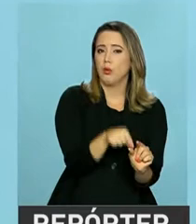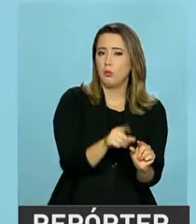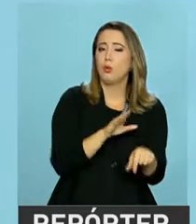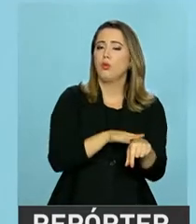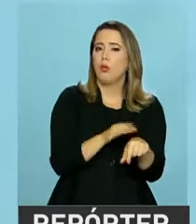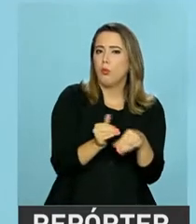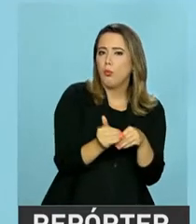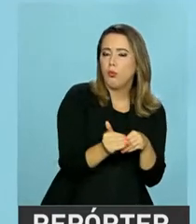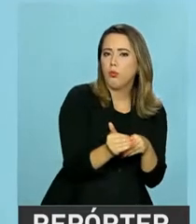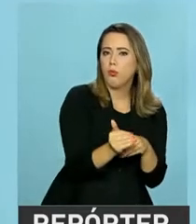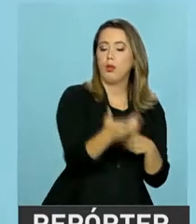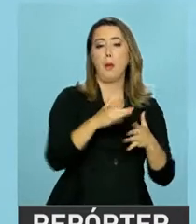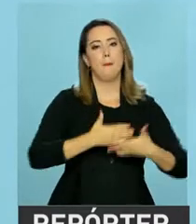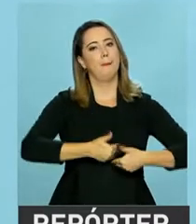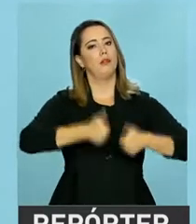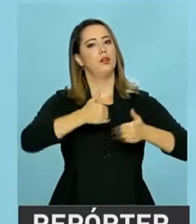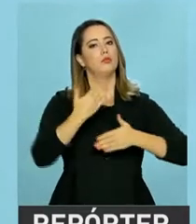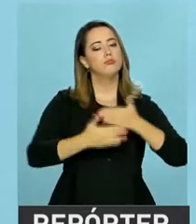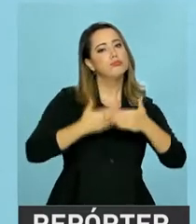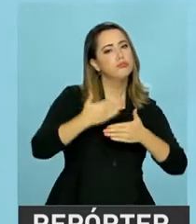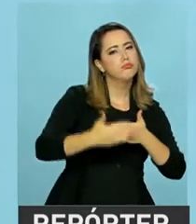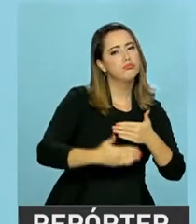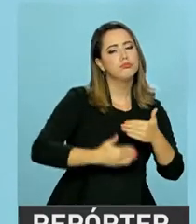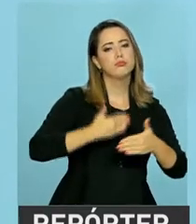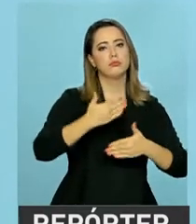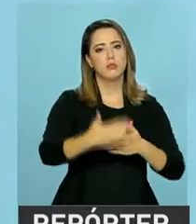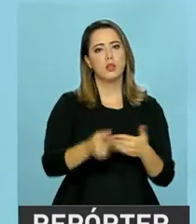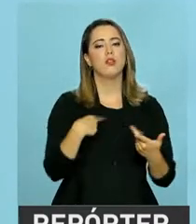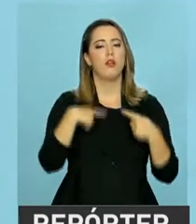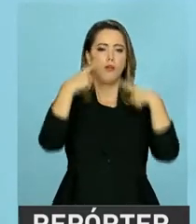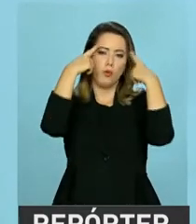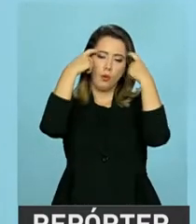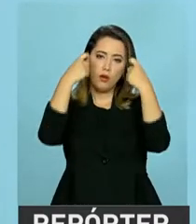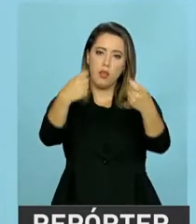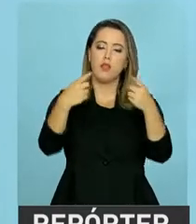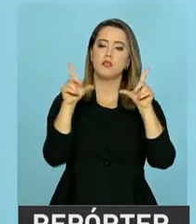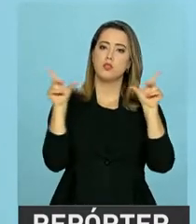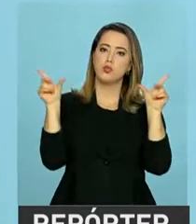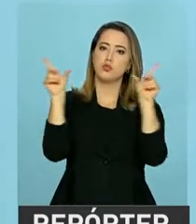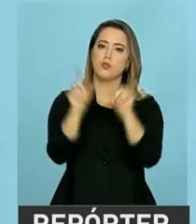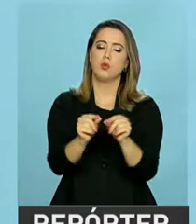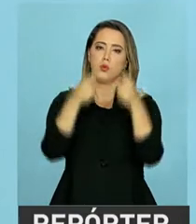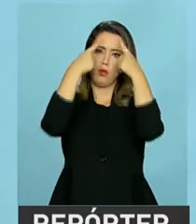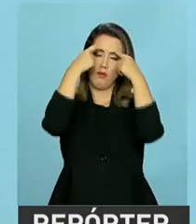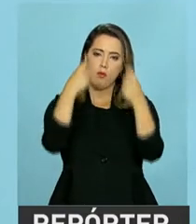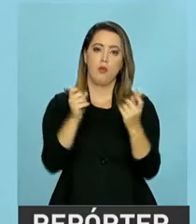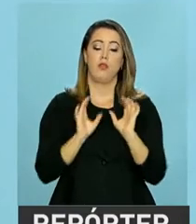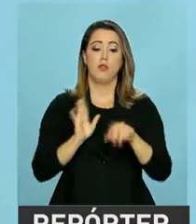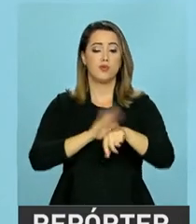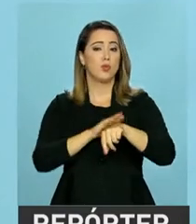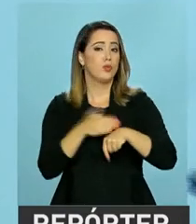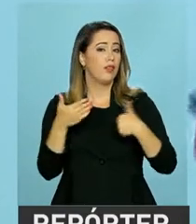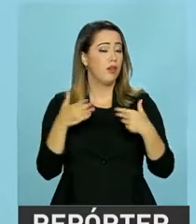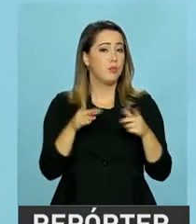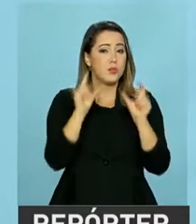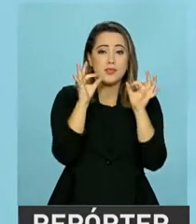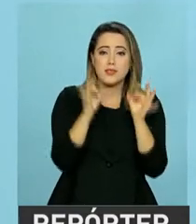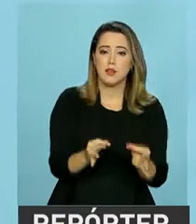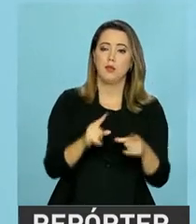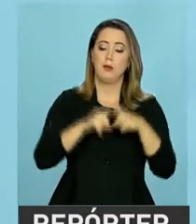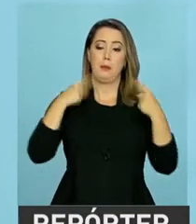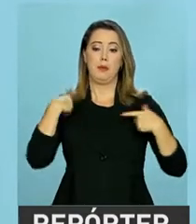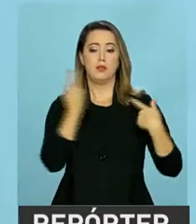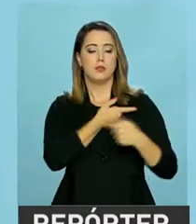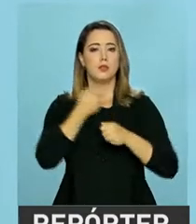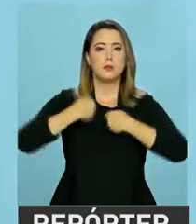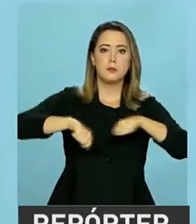até melhorar a questão da violência, reduzir a violência num determinado período, mas se nós não entrarmos,